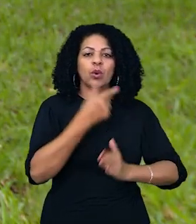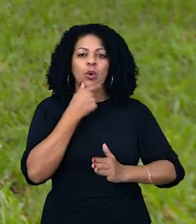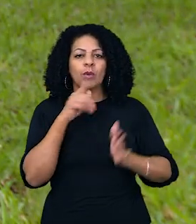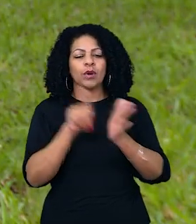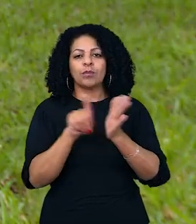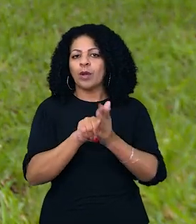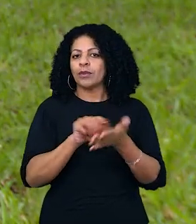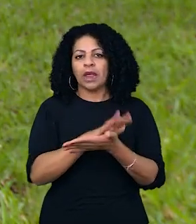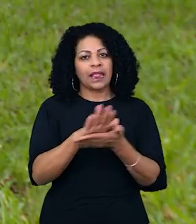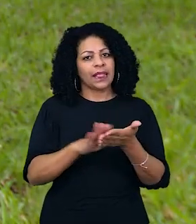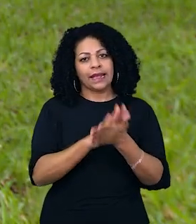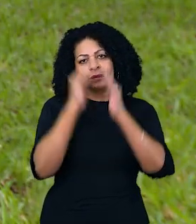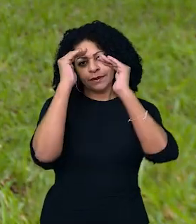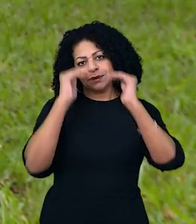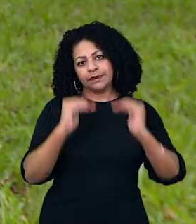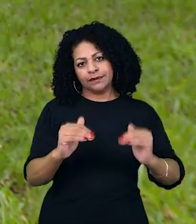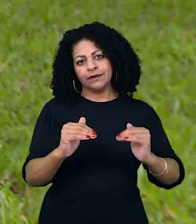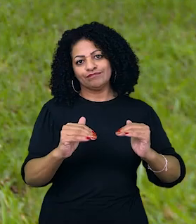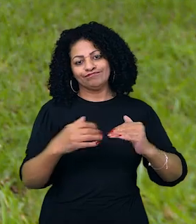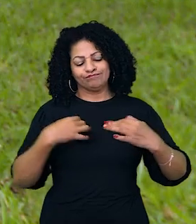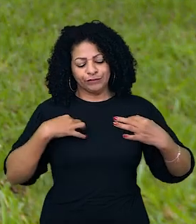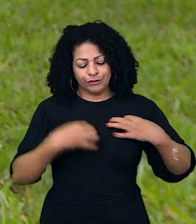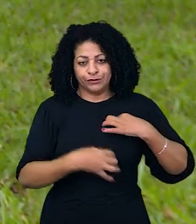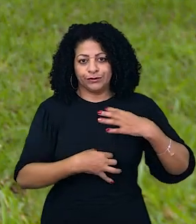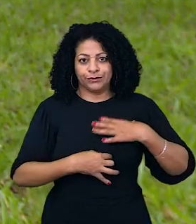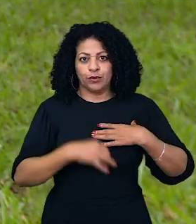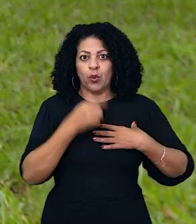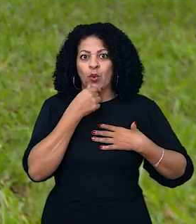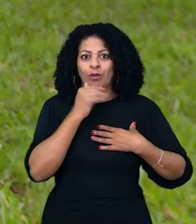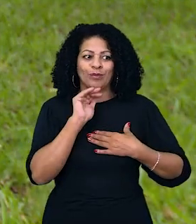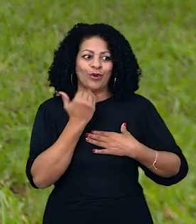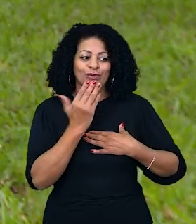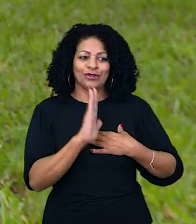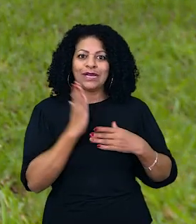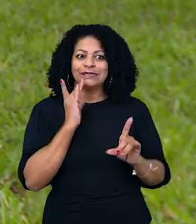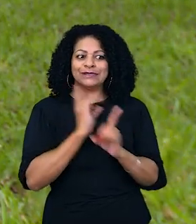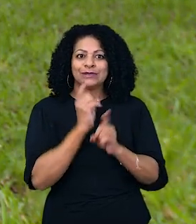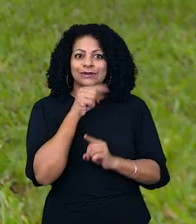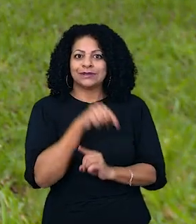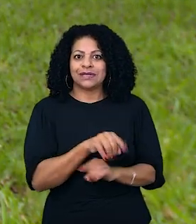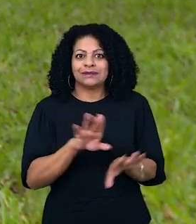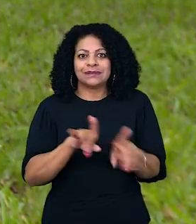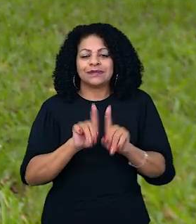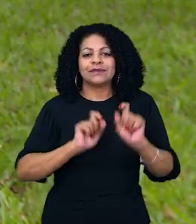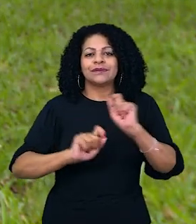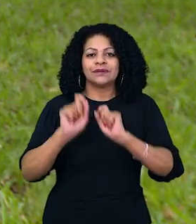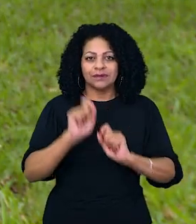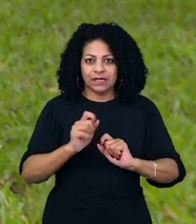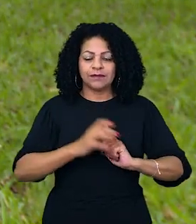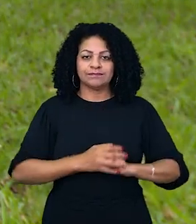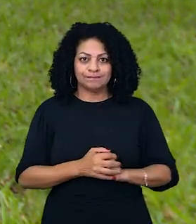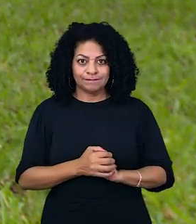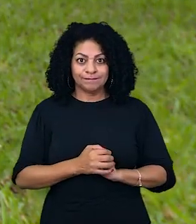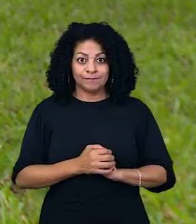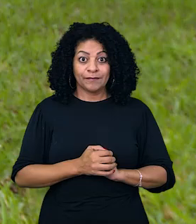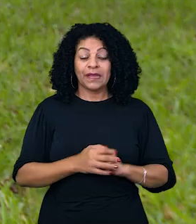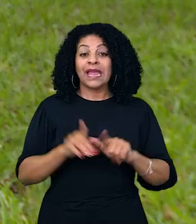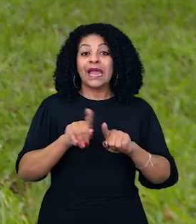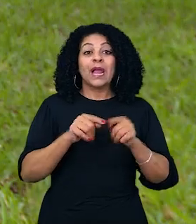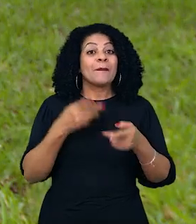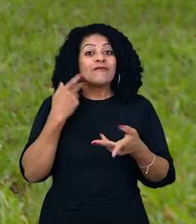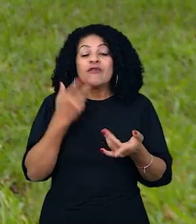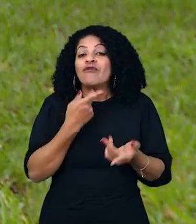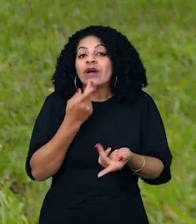de proteção individual quando foi encontrado morto. Ela afirmou também que a empregadora determinou um